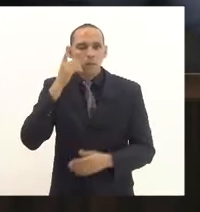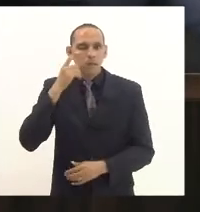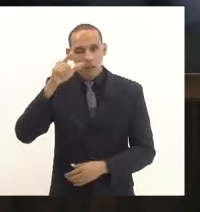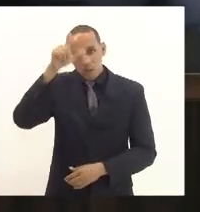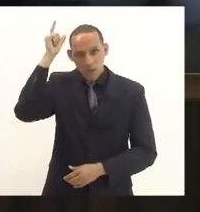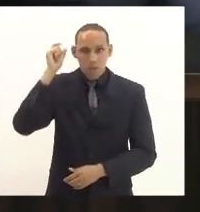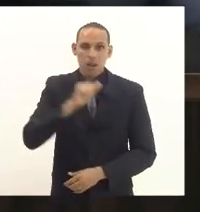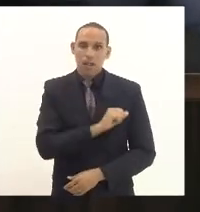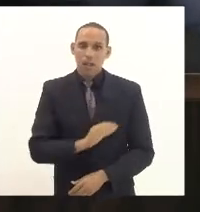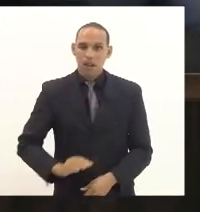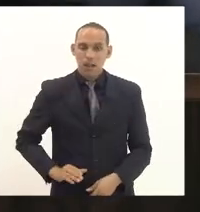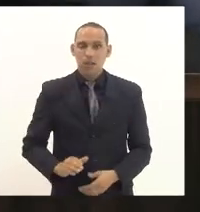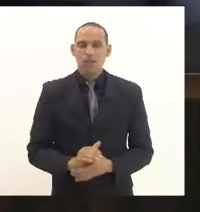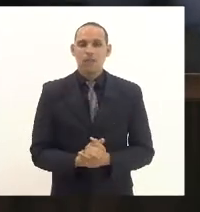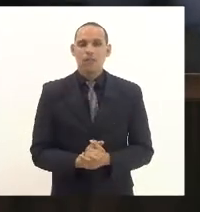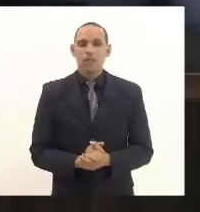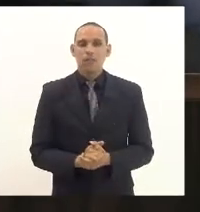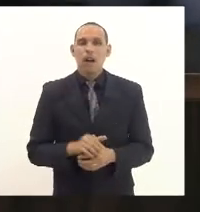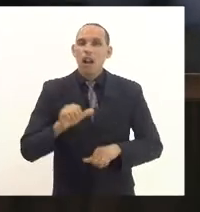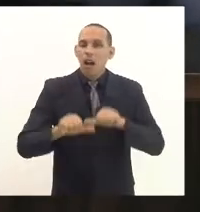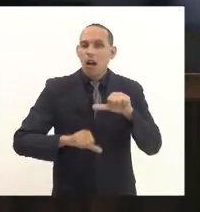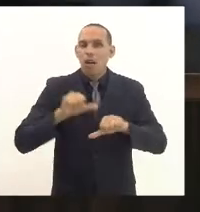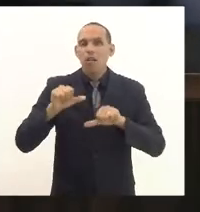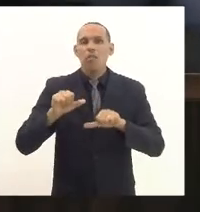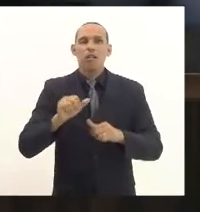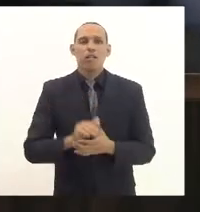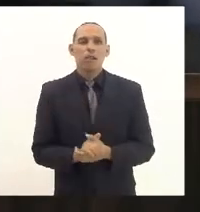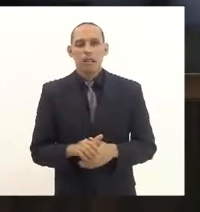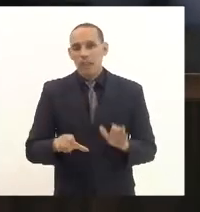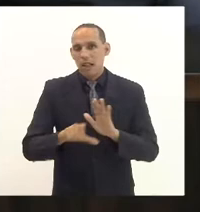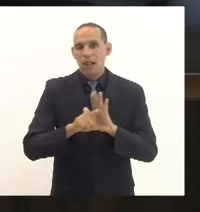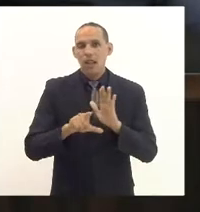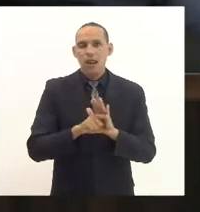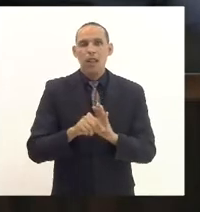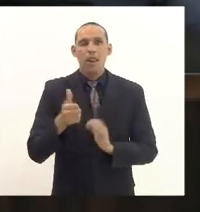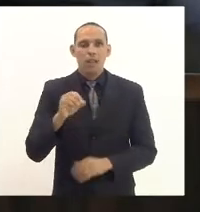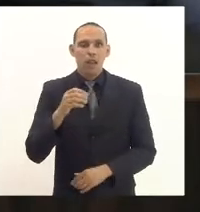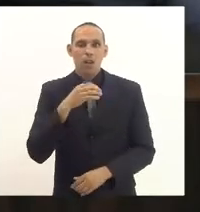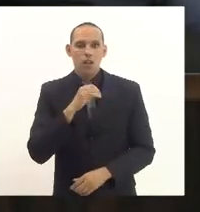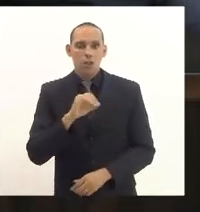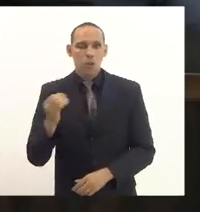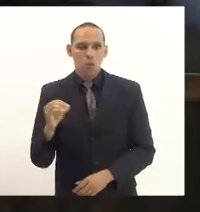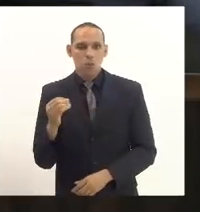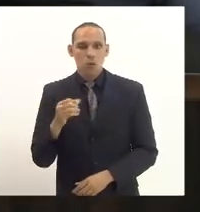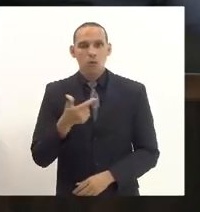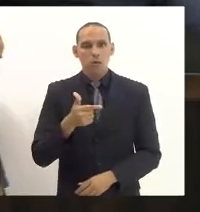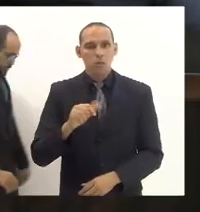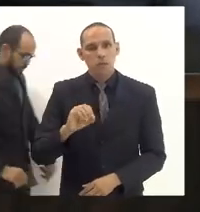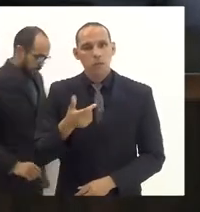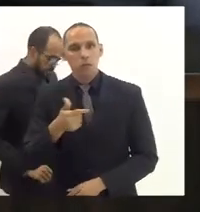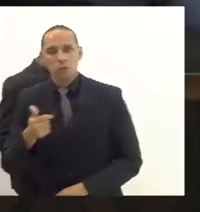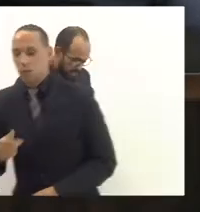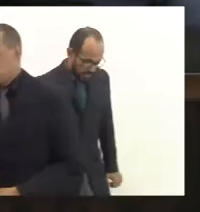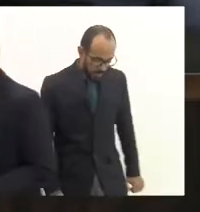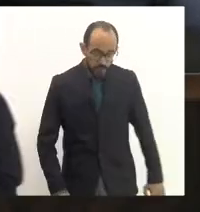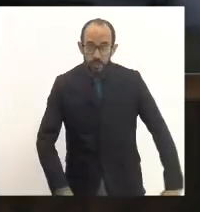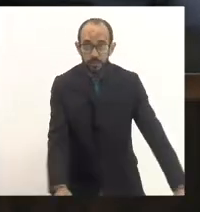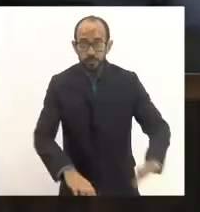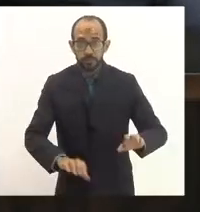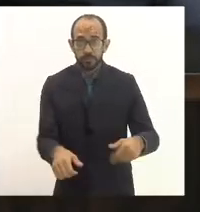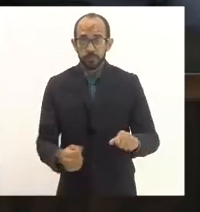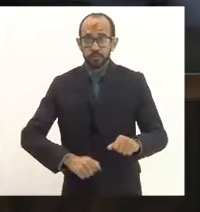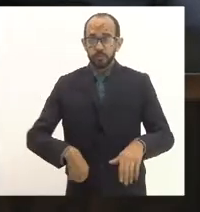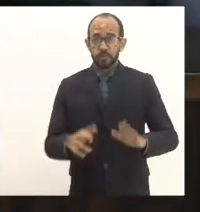André Ciliano e Lucinha, que altera a Lei 6.331, de 10 de outubro de 2012, que dispõe sobre a aplicação do regime especial tributário